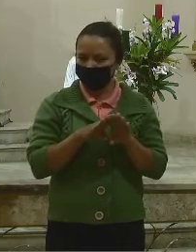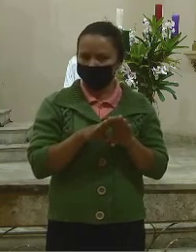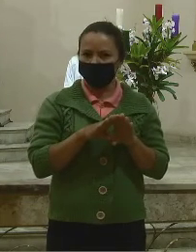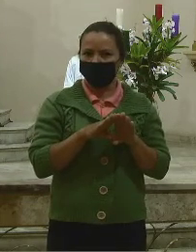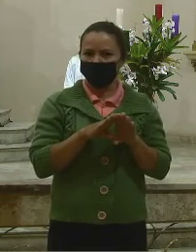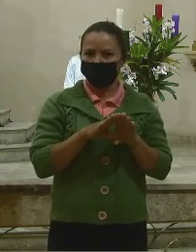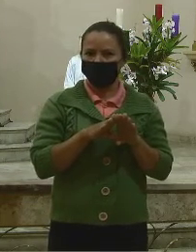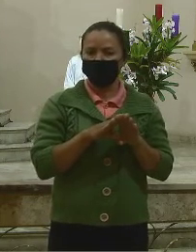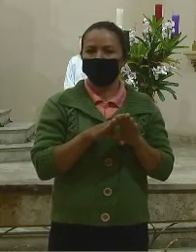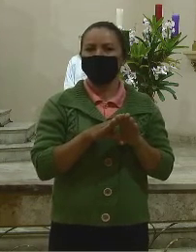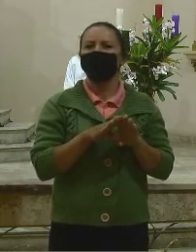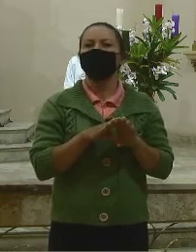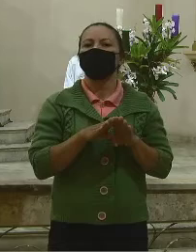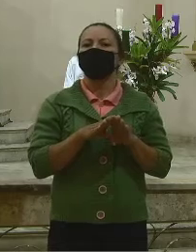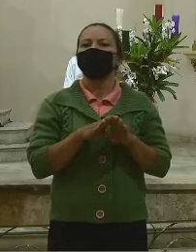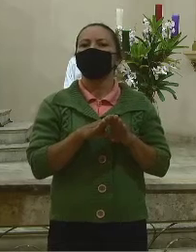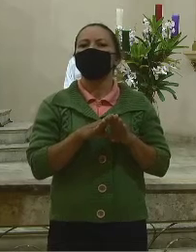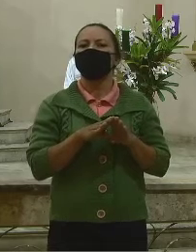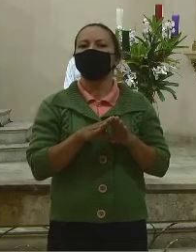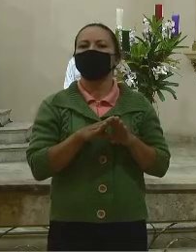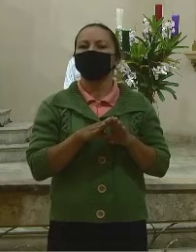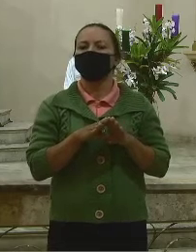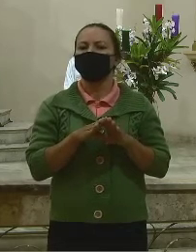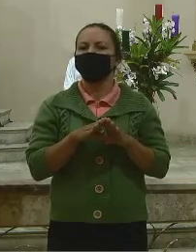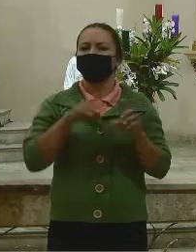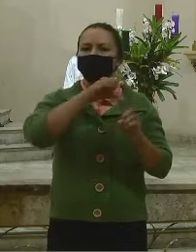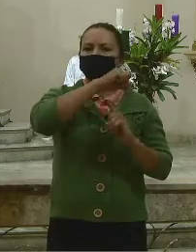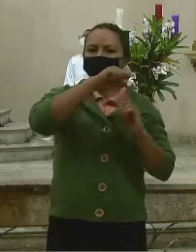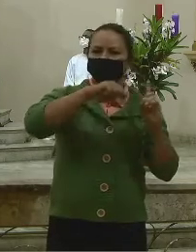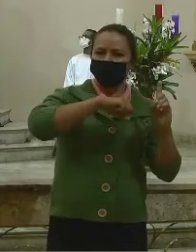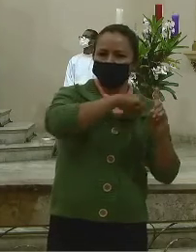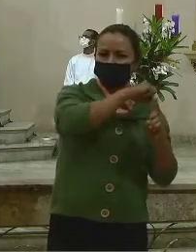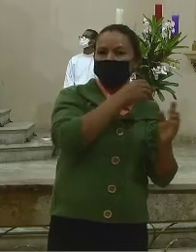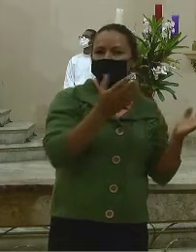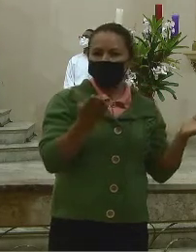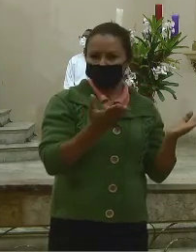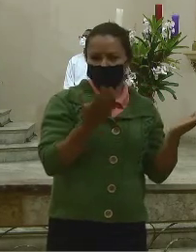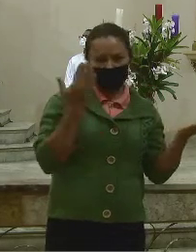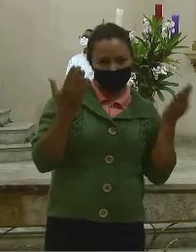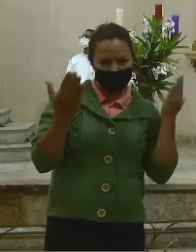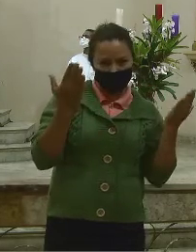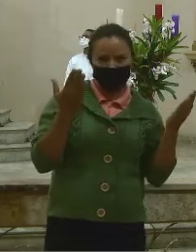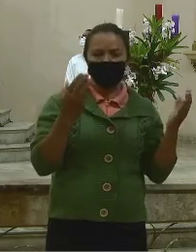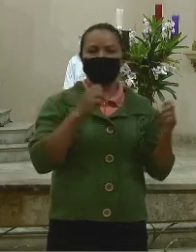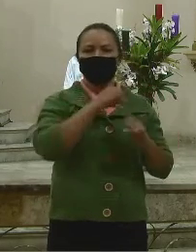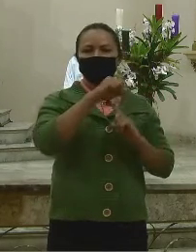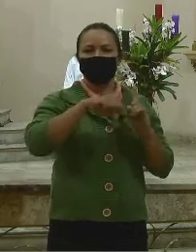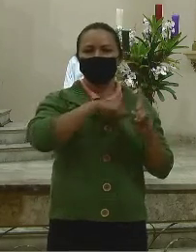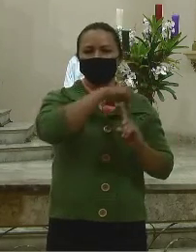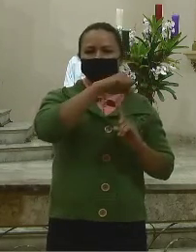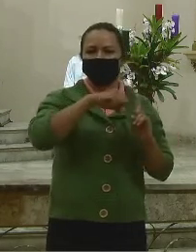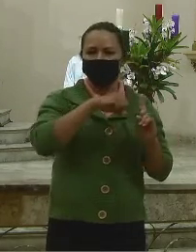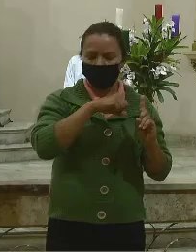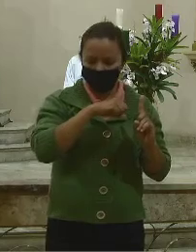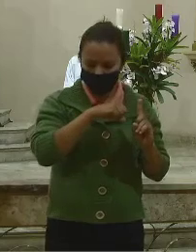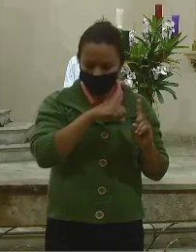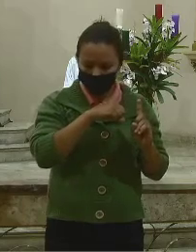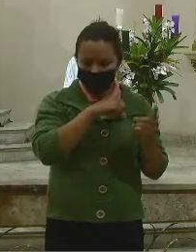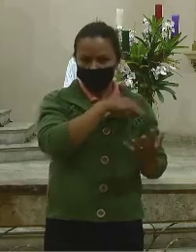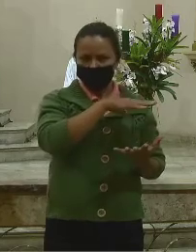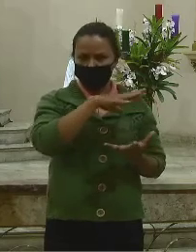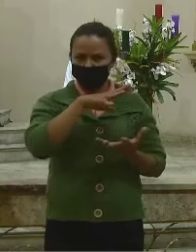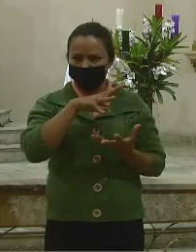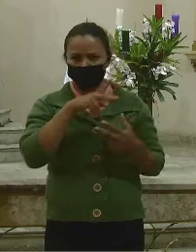o ministério irrelevante para uma sociedade mercantilista, egocêntrica, ateia,